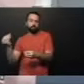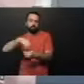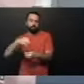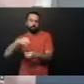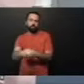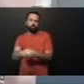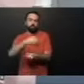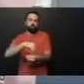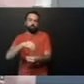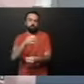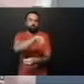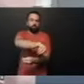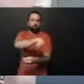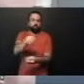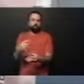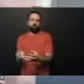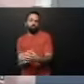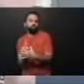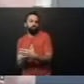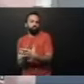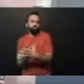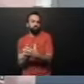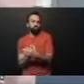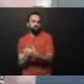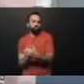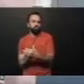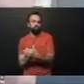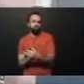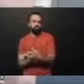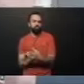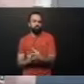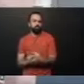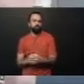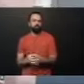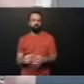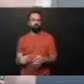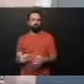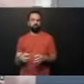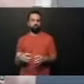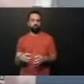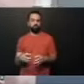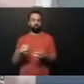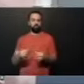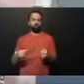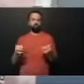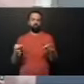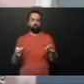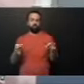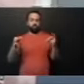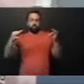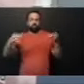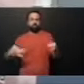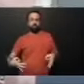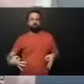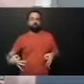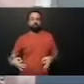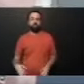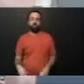direitinho, tá? Deixa bater e aí está preparada a sua deliciosa vitamina de frutas.